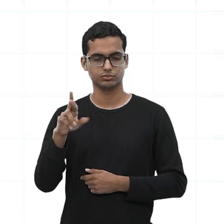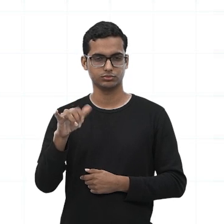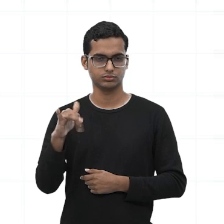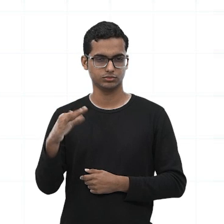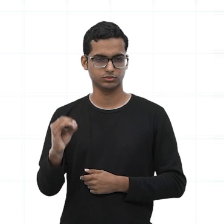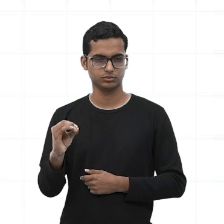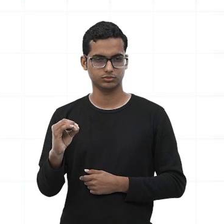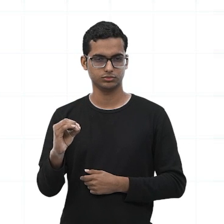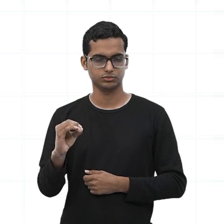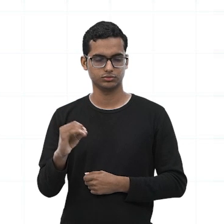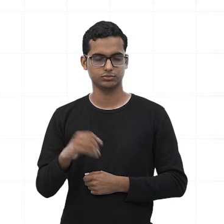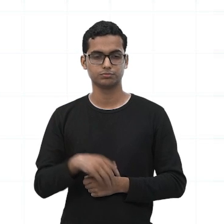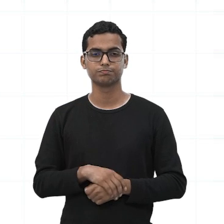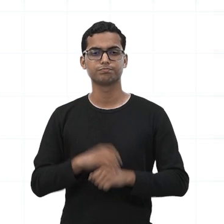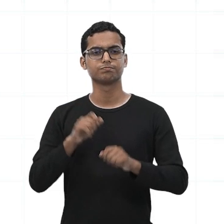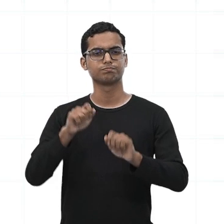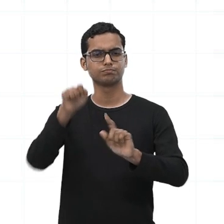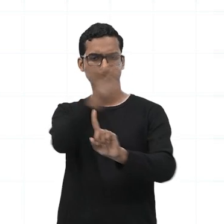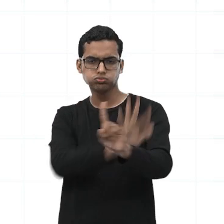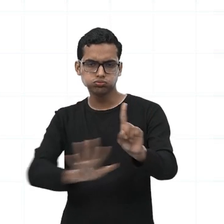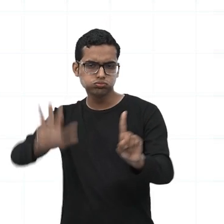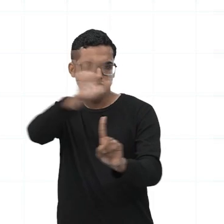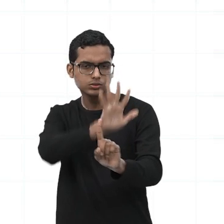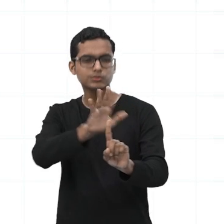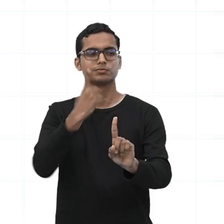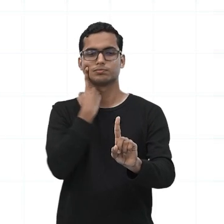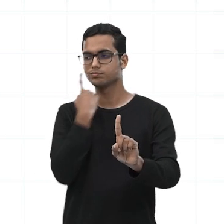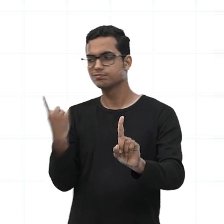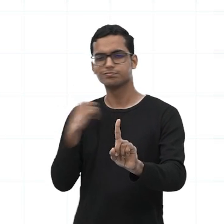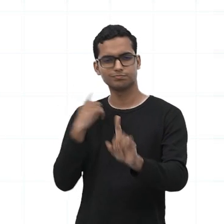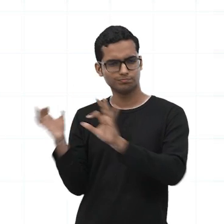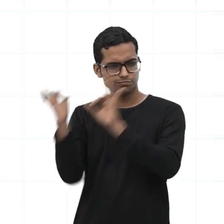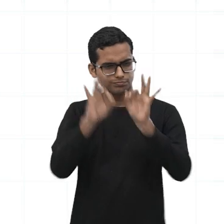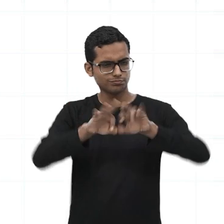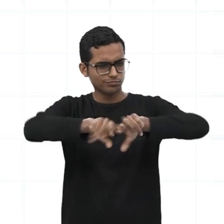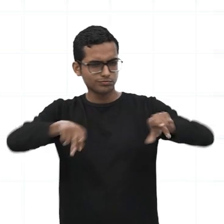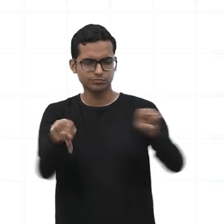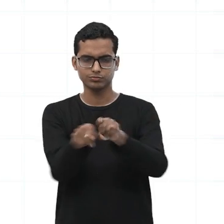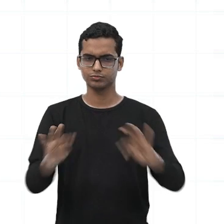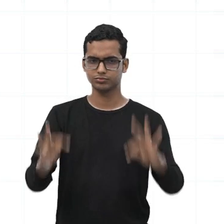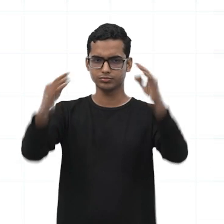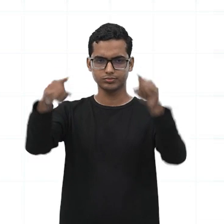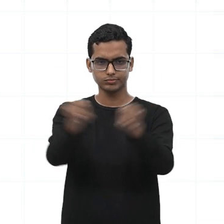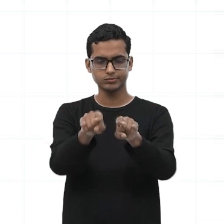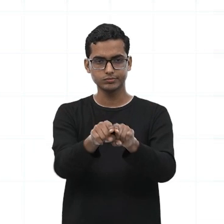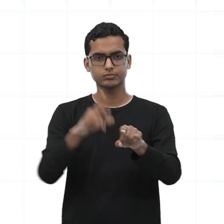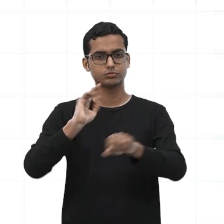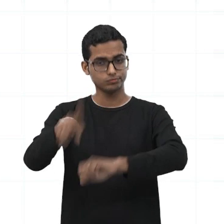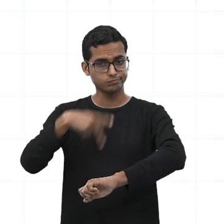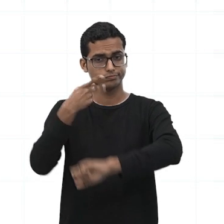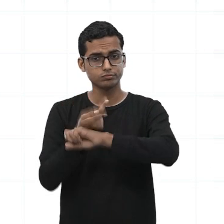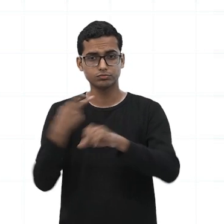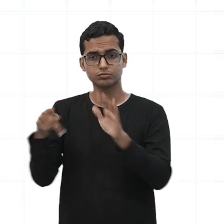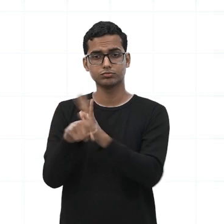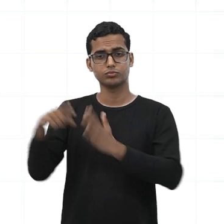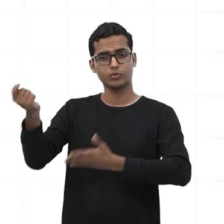vocês vários cenários virtuais. Então, depois de ter escrito, de ter